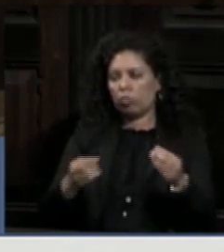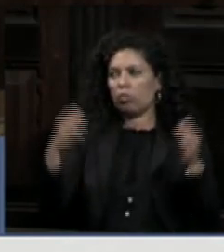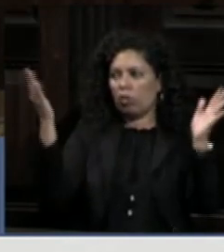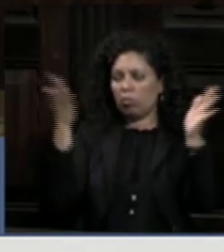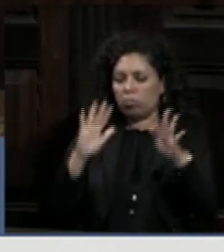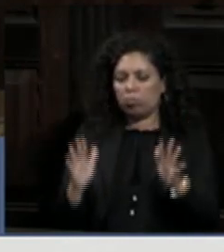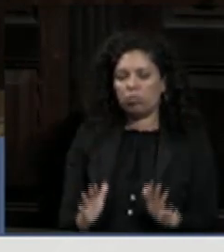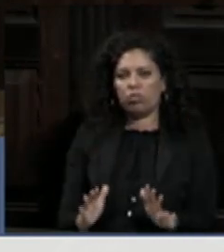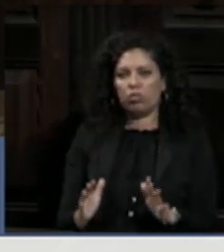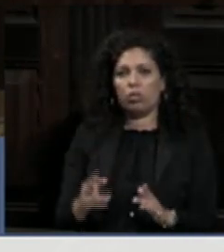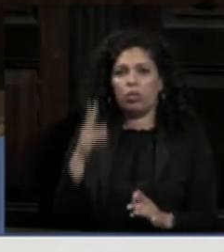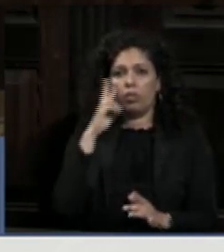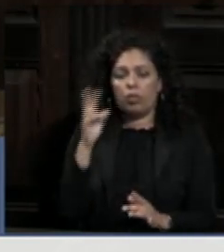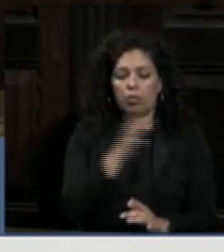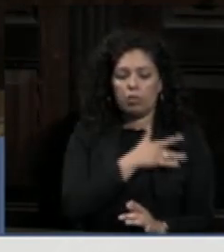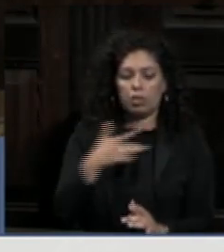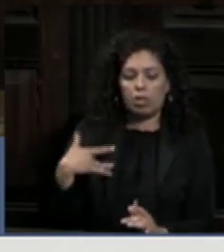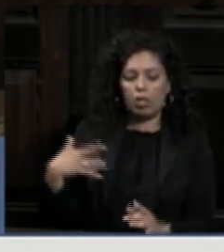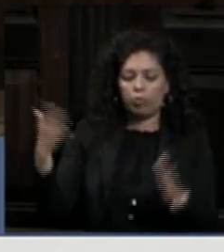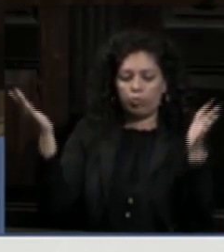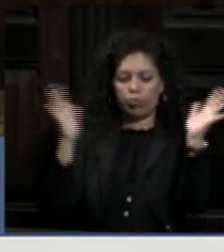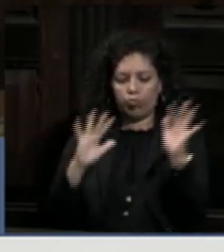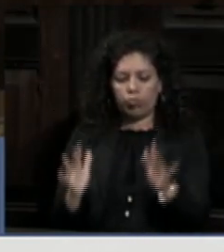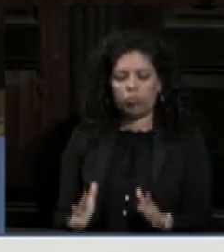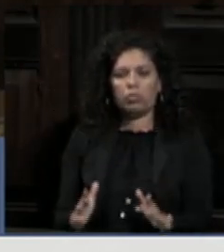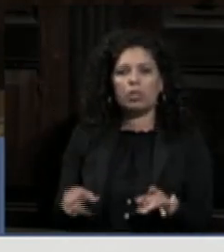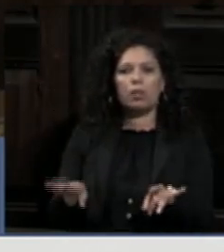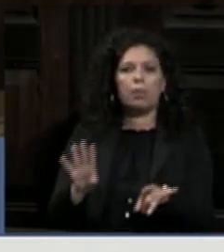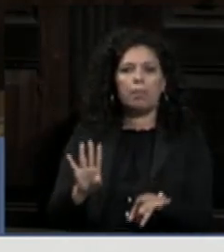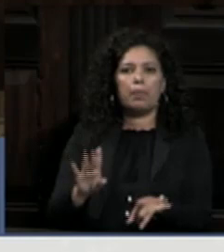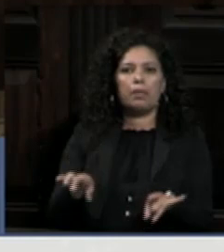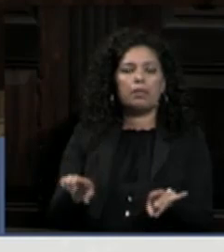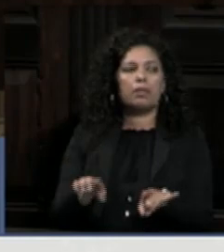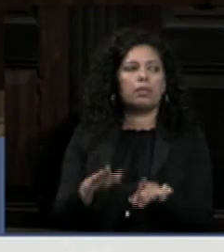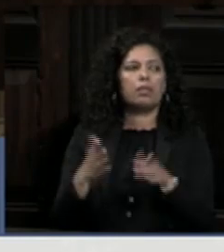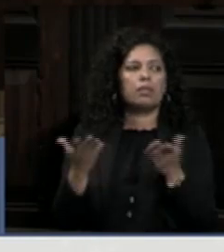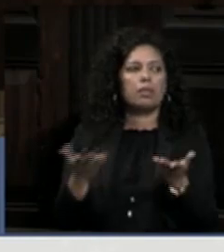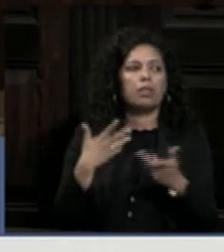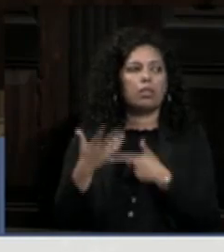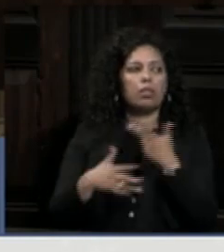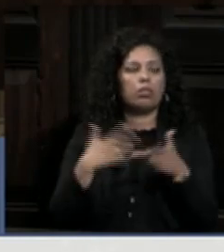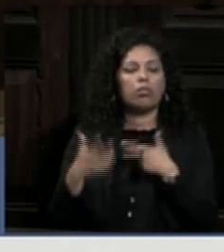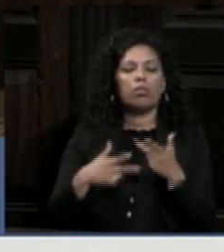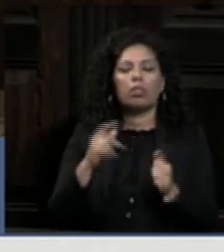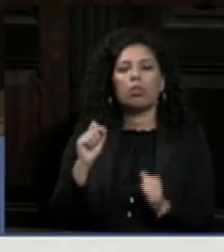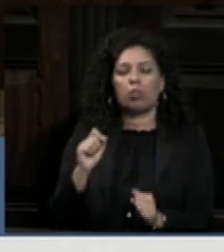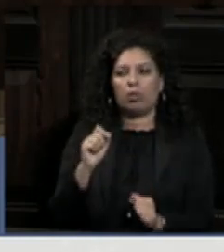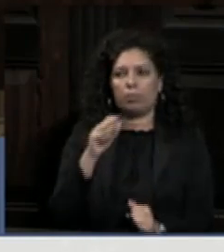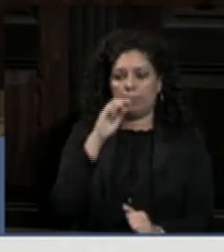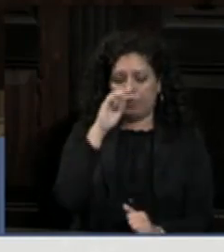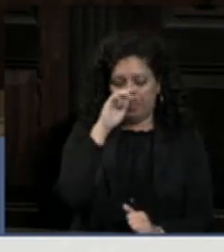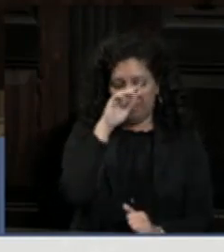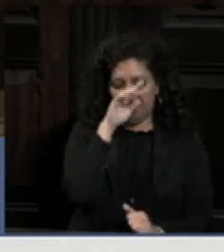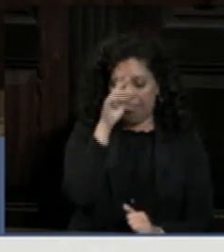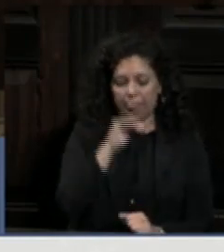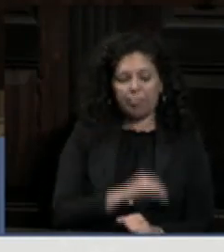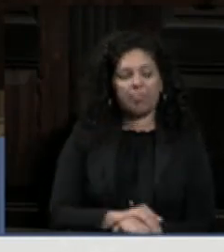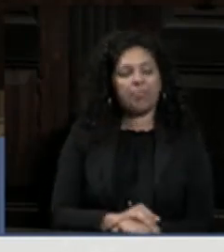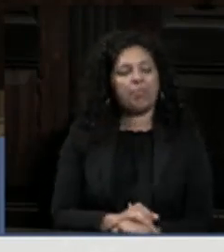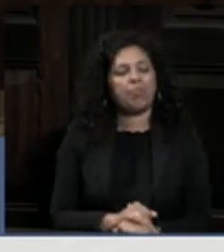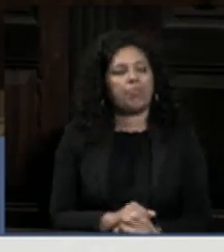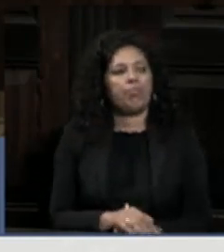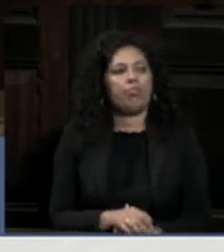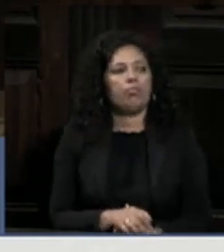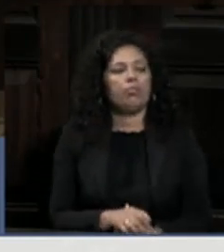em relação à saúde pública mas eu gostaria deputado que o carro do presidente dessa audiência relatar